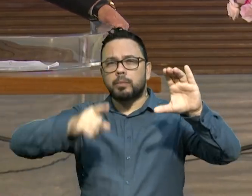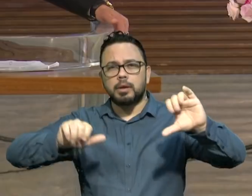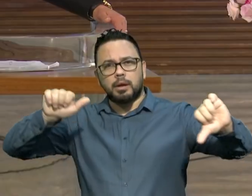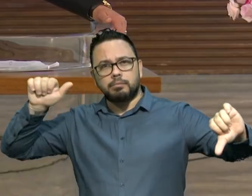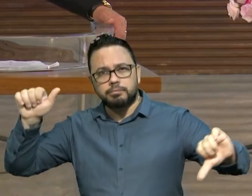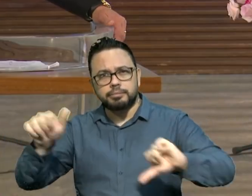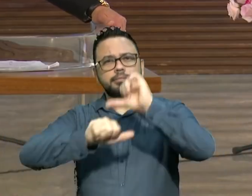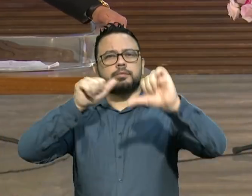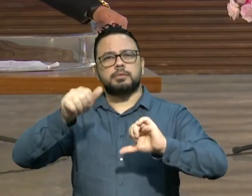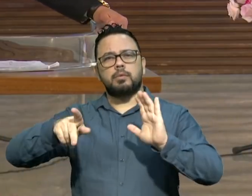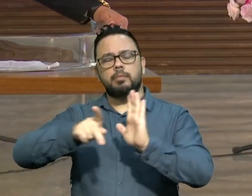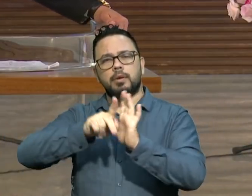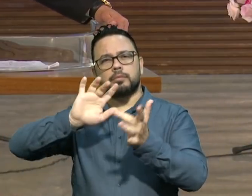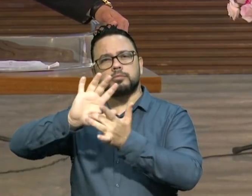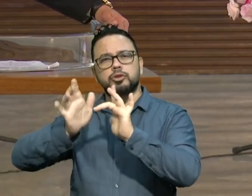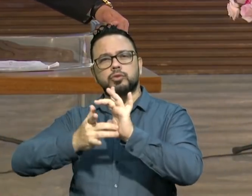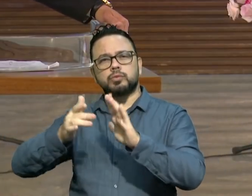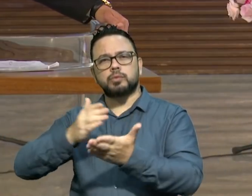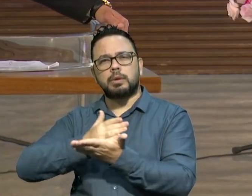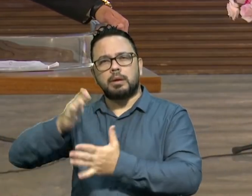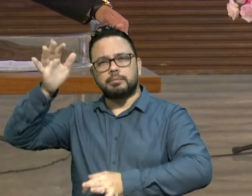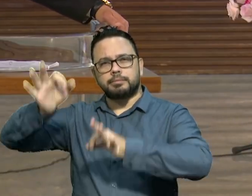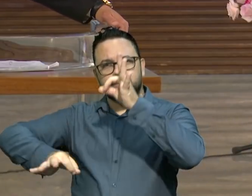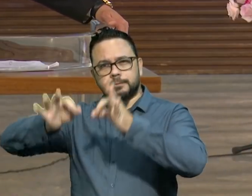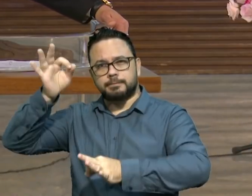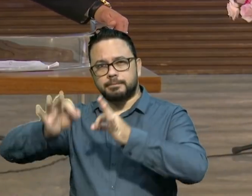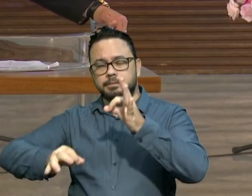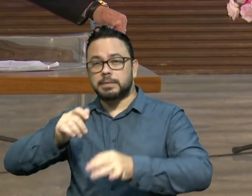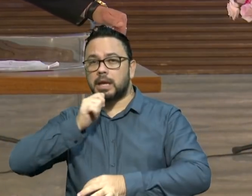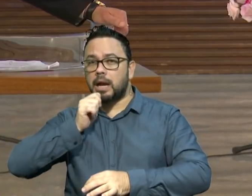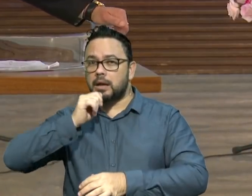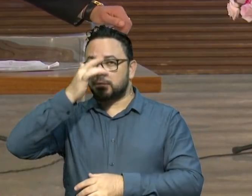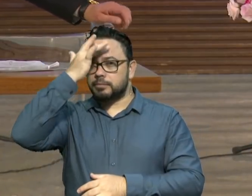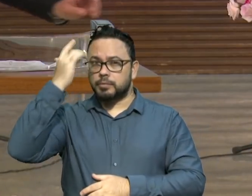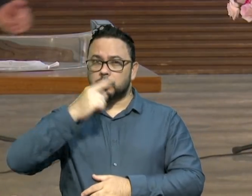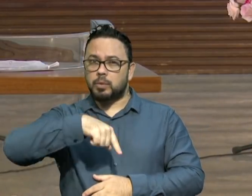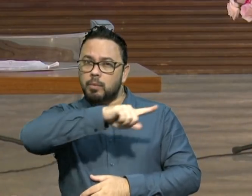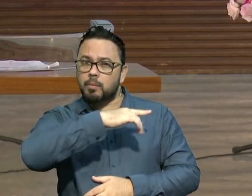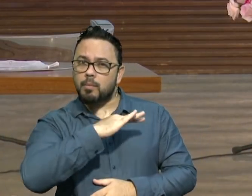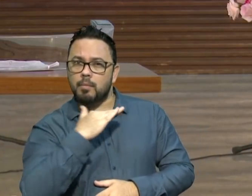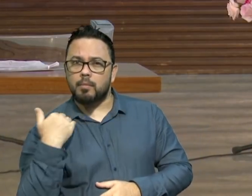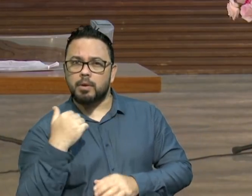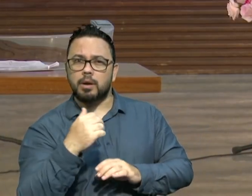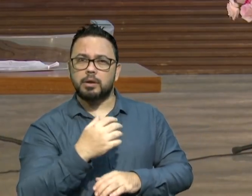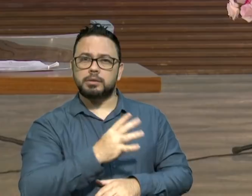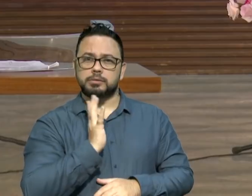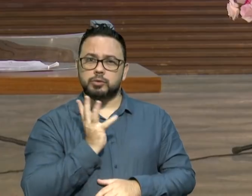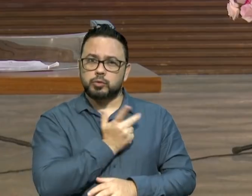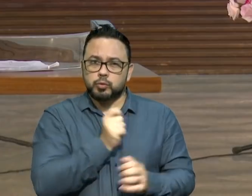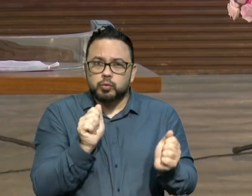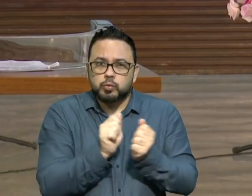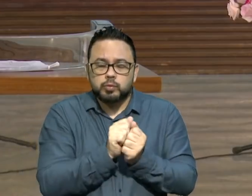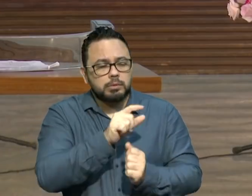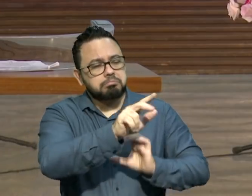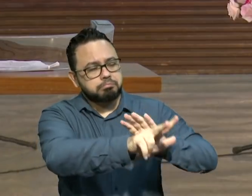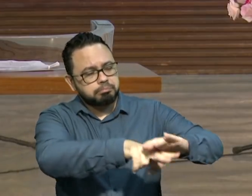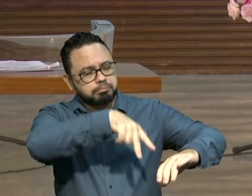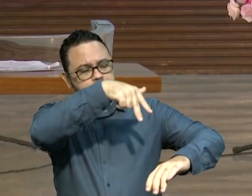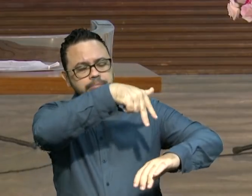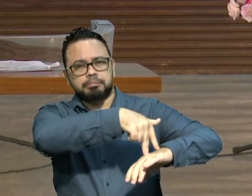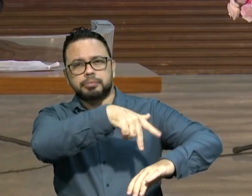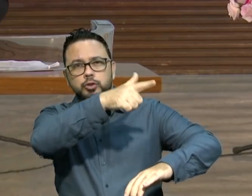as rochas abriram-se os sepulcros e muitos corpos dos Santos que dormiam ressuscitaram